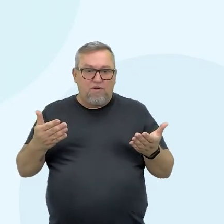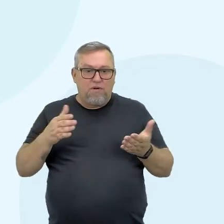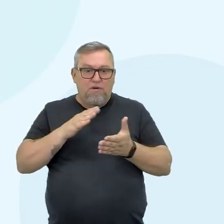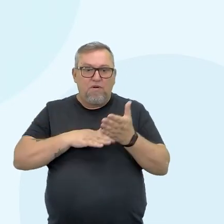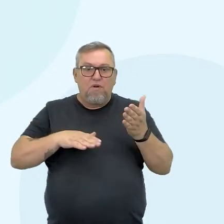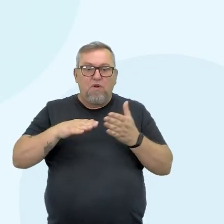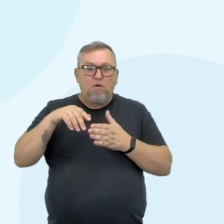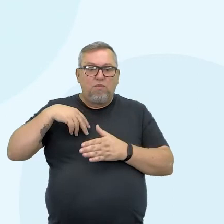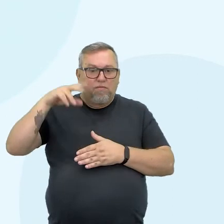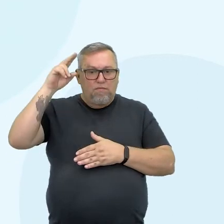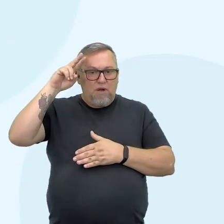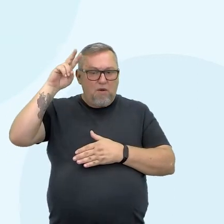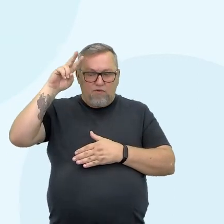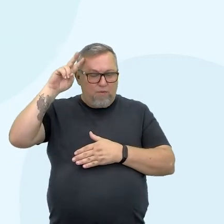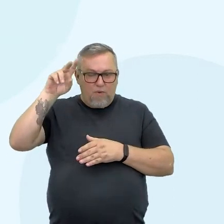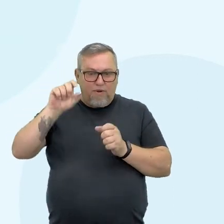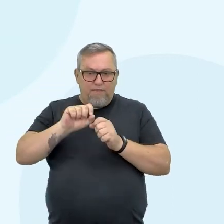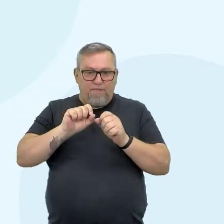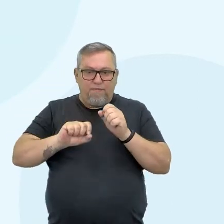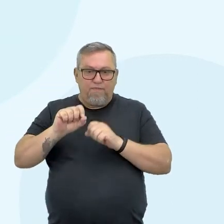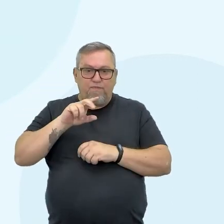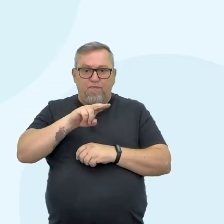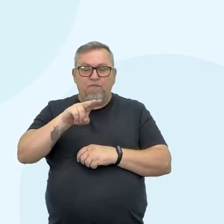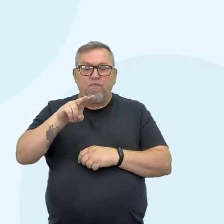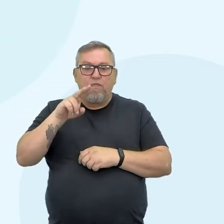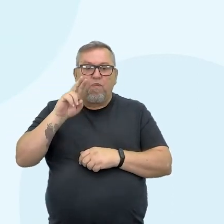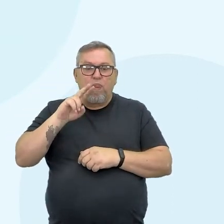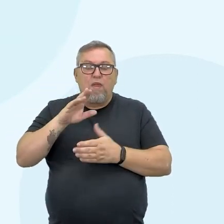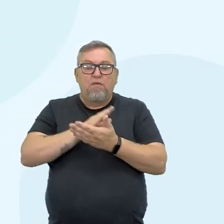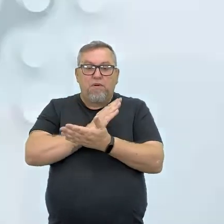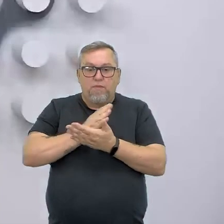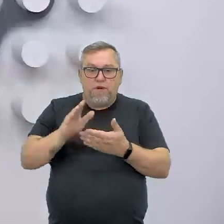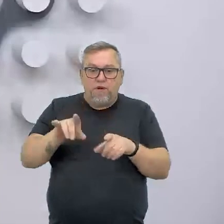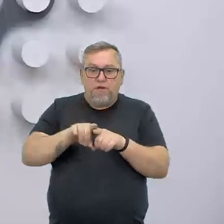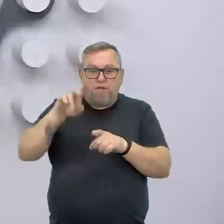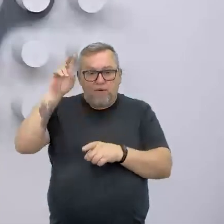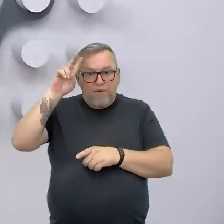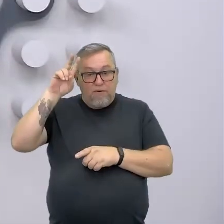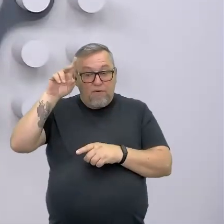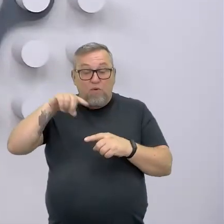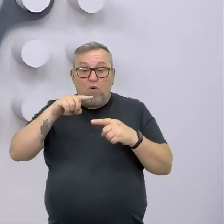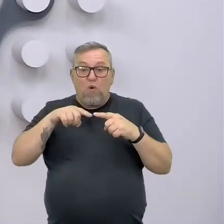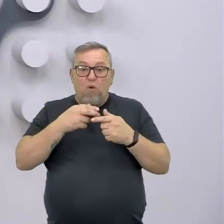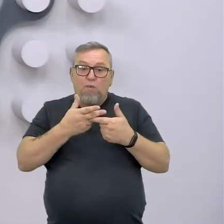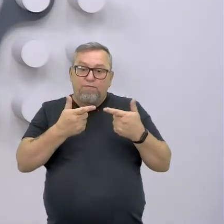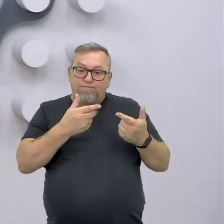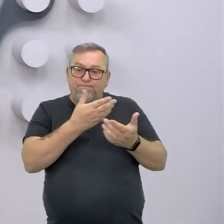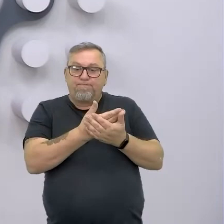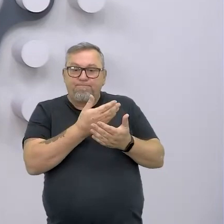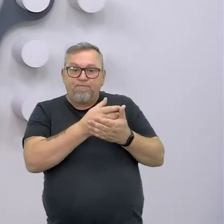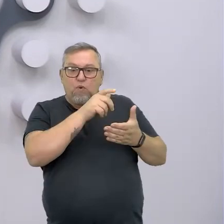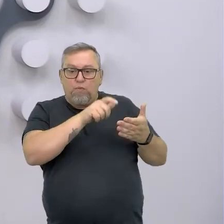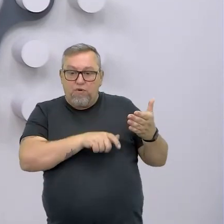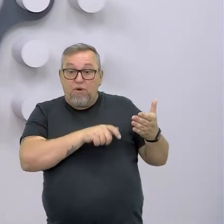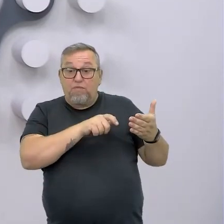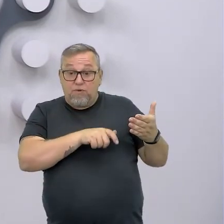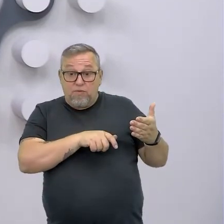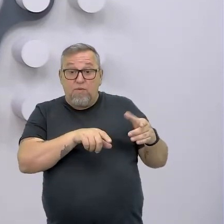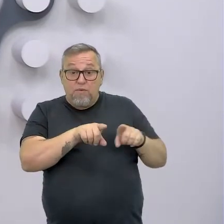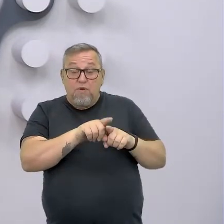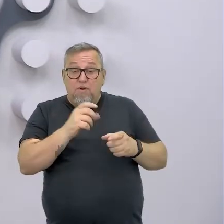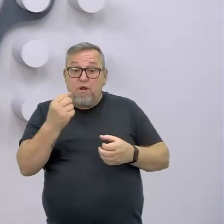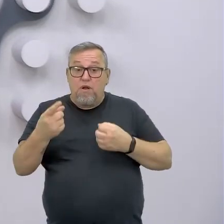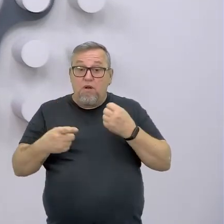tem uma história, então é impossível você separar a história do objeto que você está estudando, né? Em